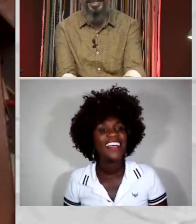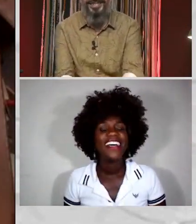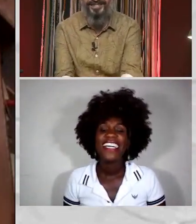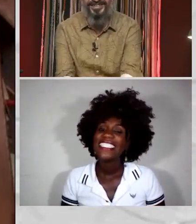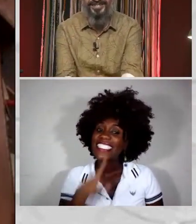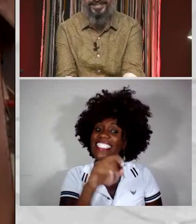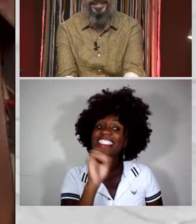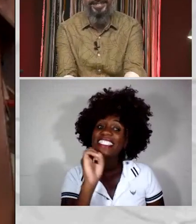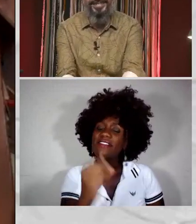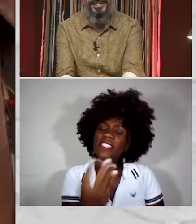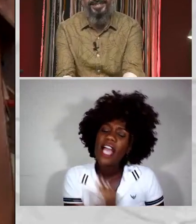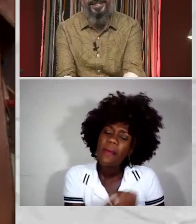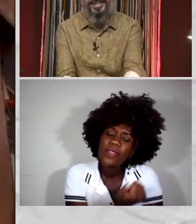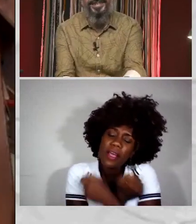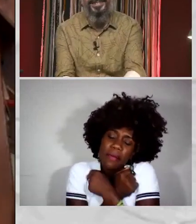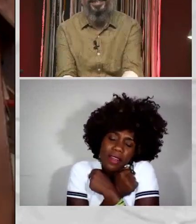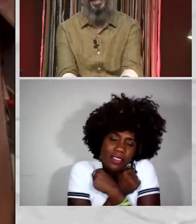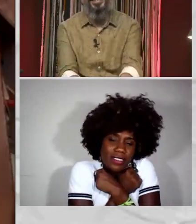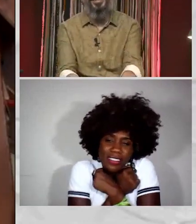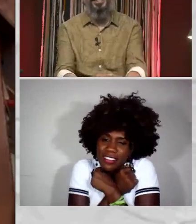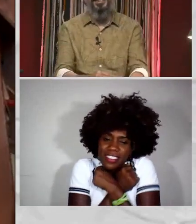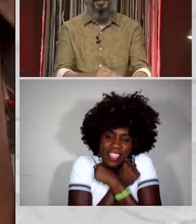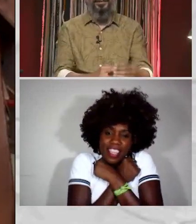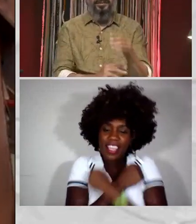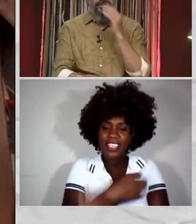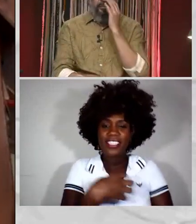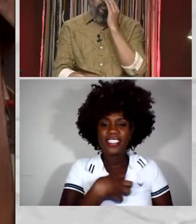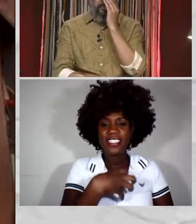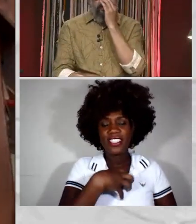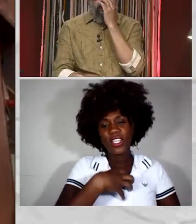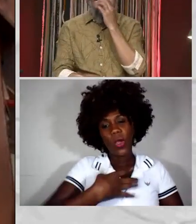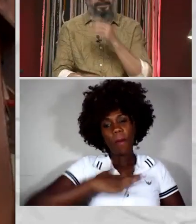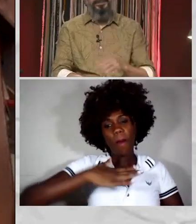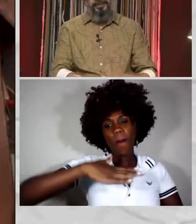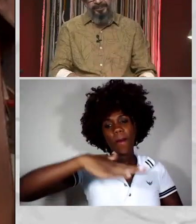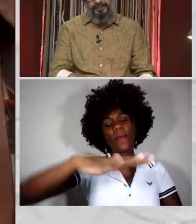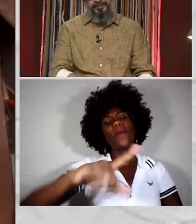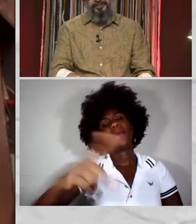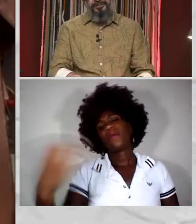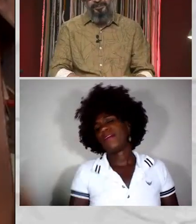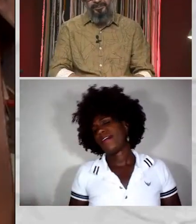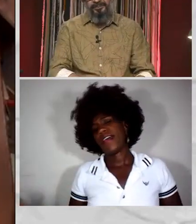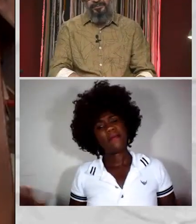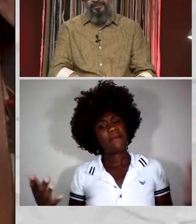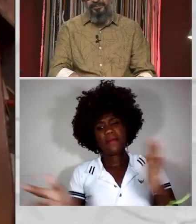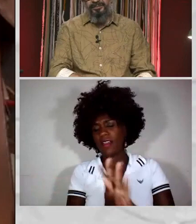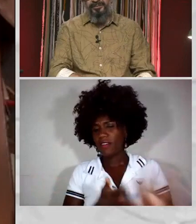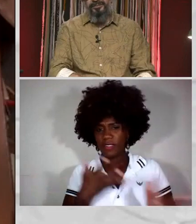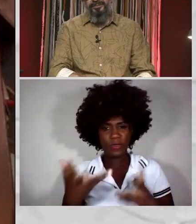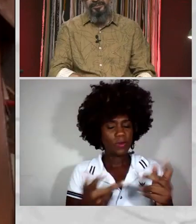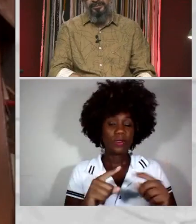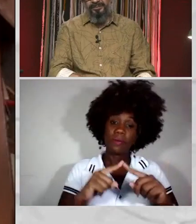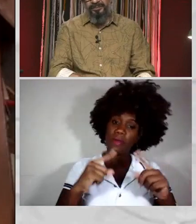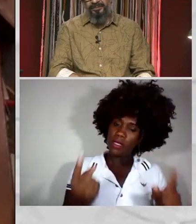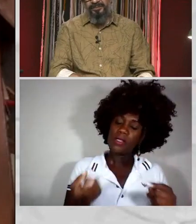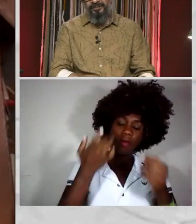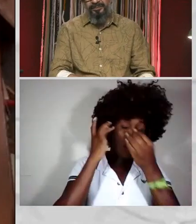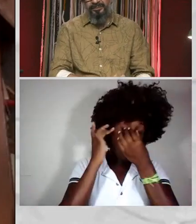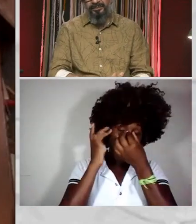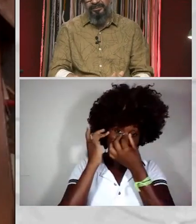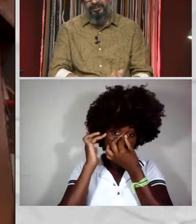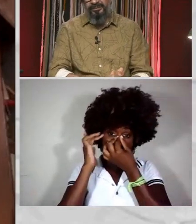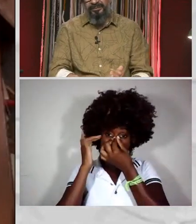poder abraçar o artista e você poder sentir aquela vibração, não tem coisa que se compare a isso aí. Mas eu acho que